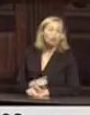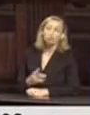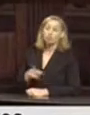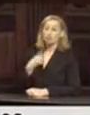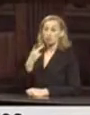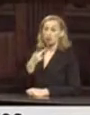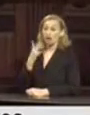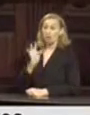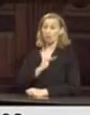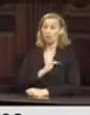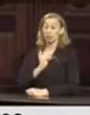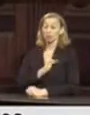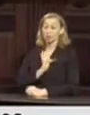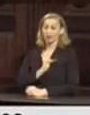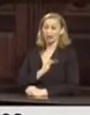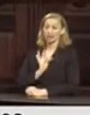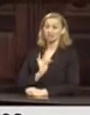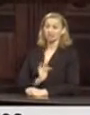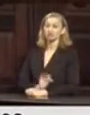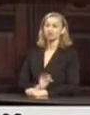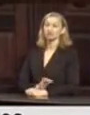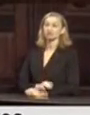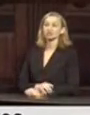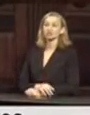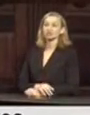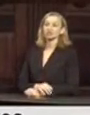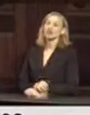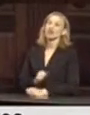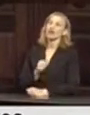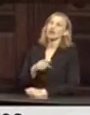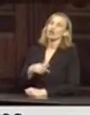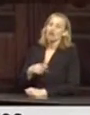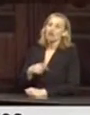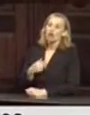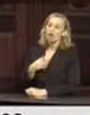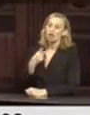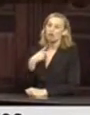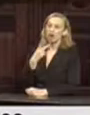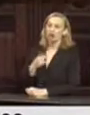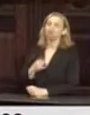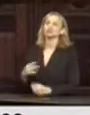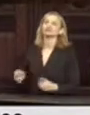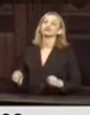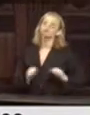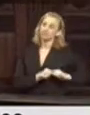forças policiais, então, exército, marinha,